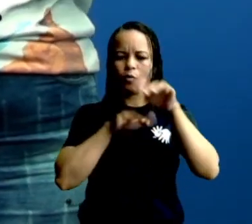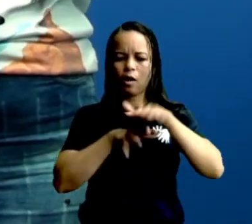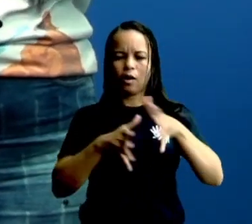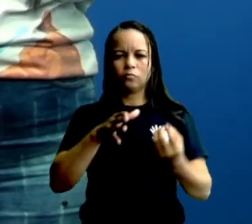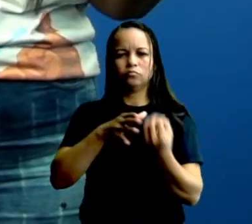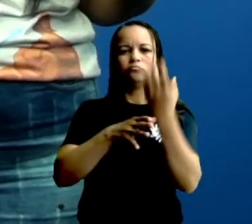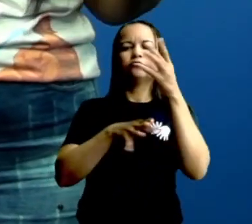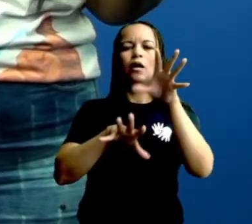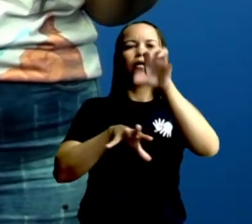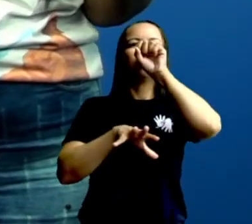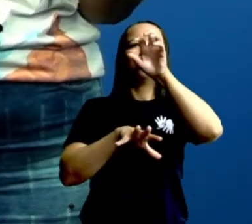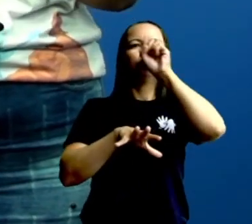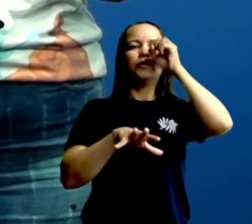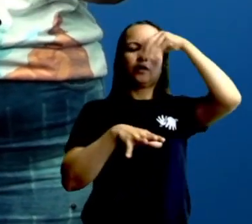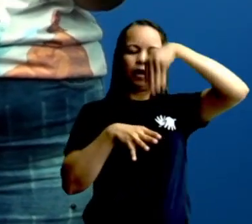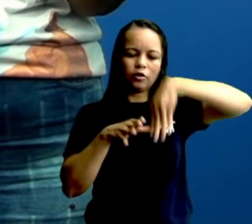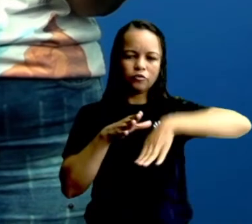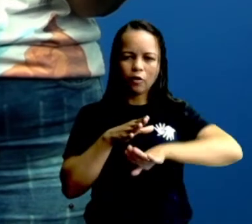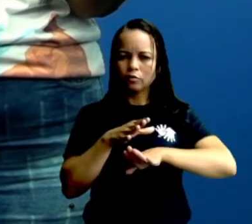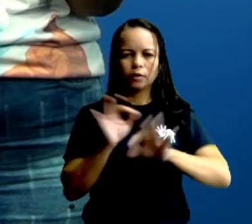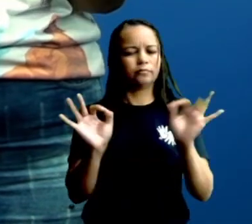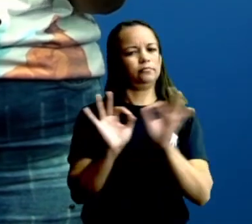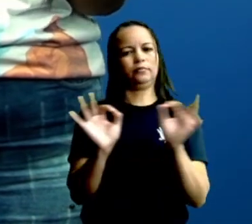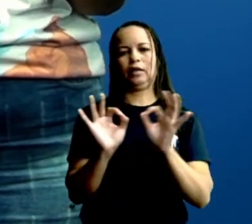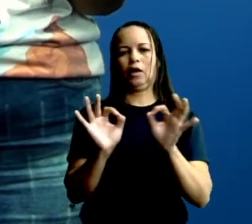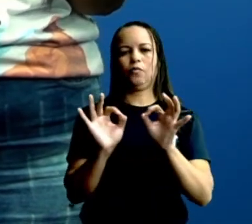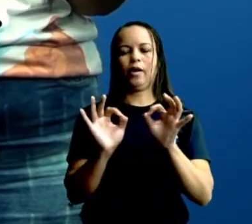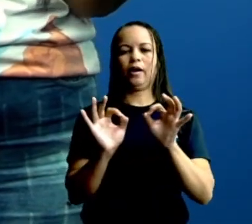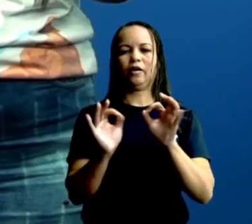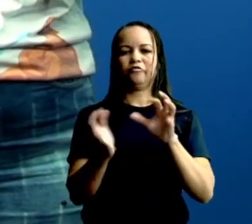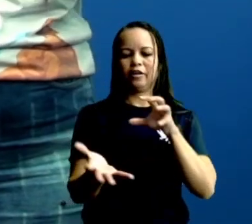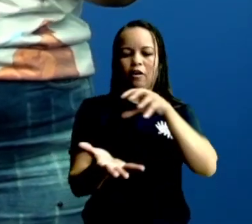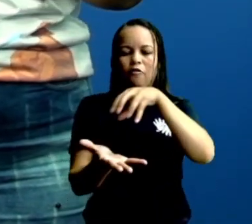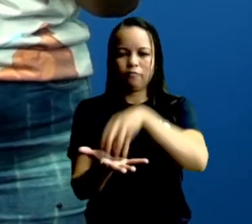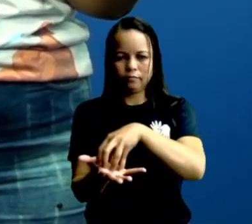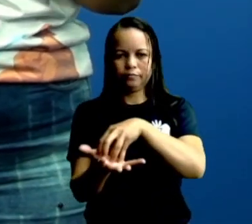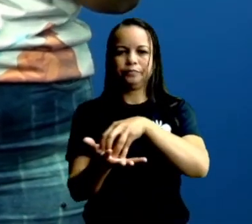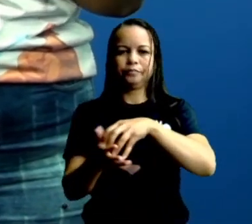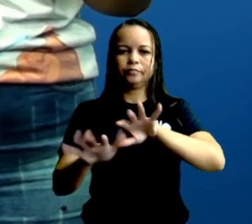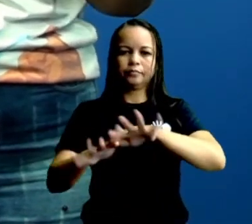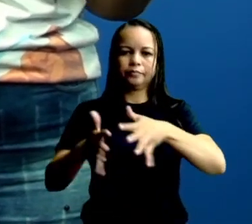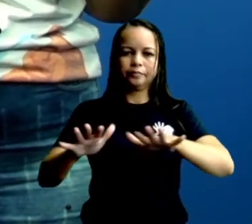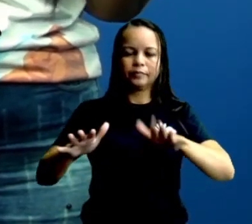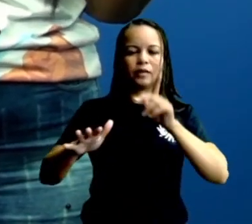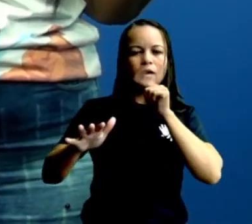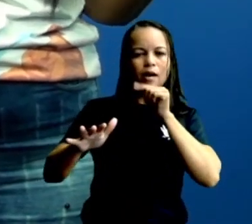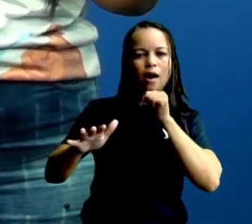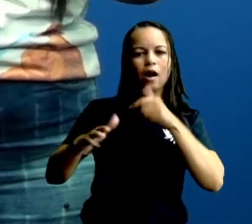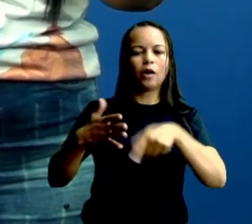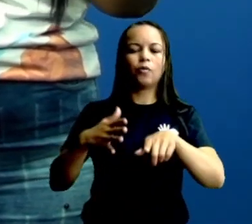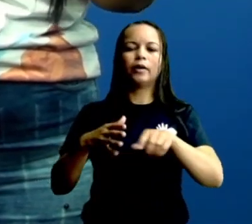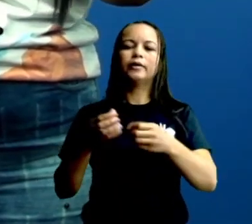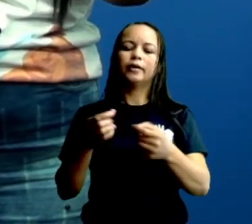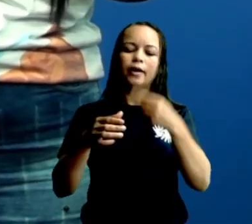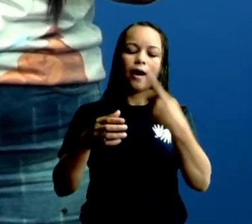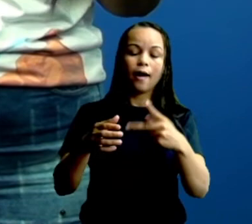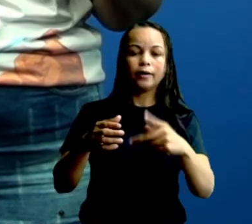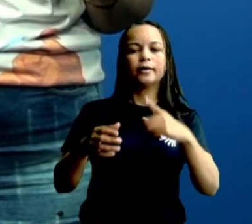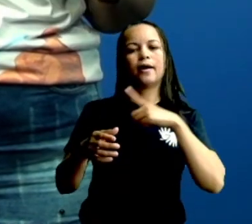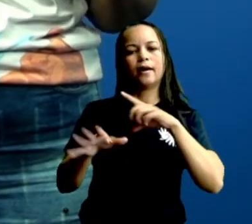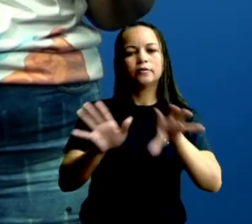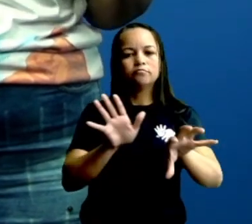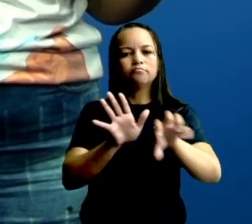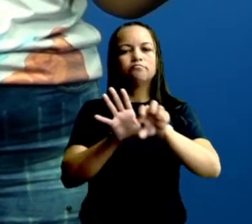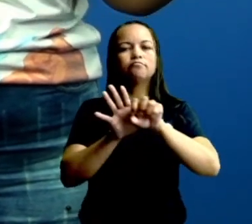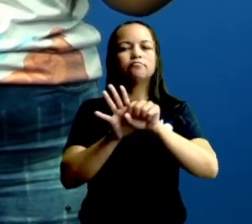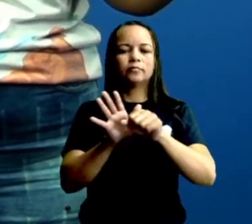para respirar. Não, né, gente? Então, ela fica lá fixa na água onde ela está e ali mesmo ela consegue obter o oxigênio que ela tira